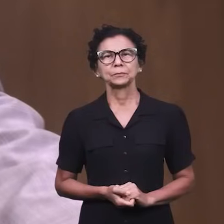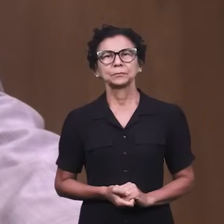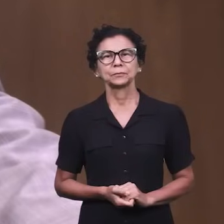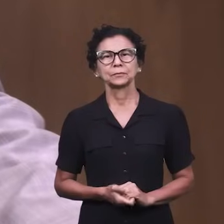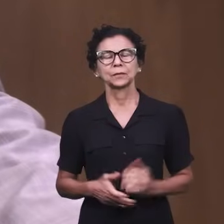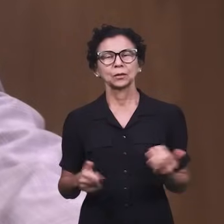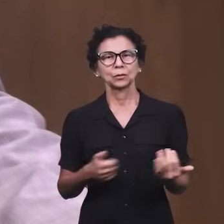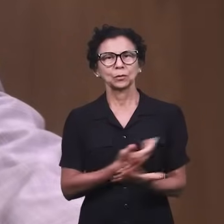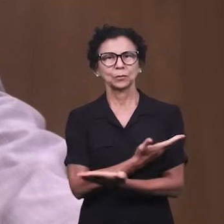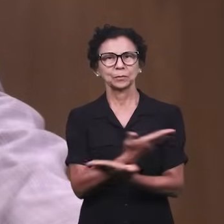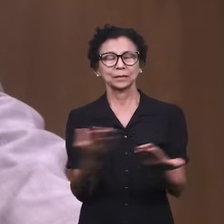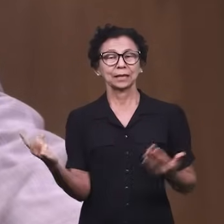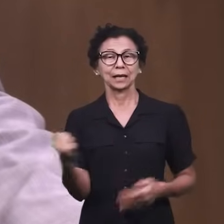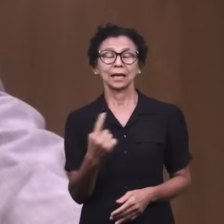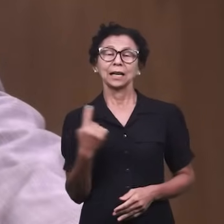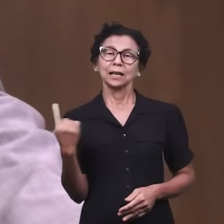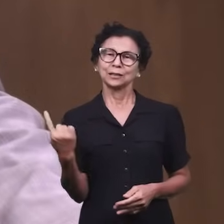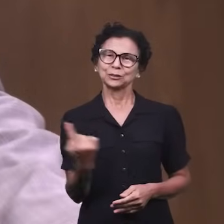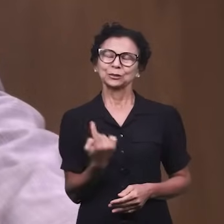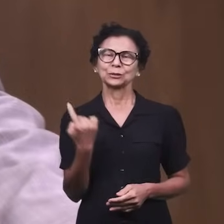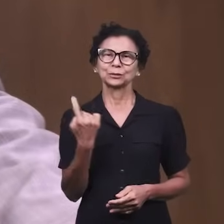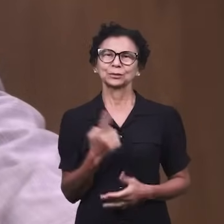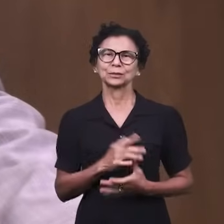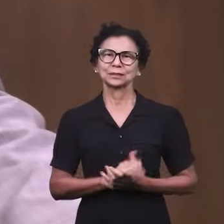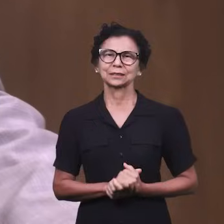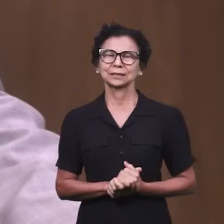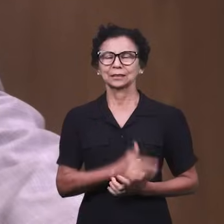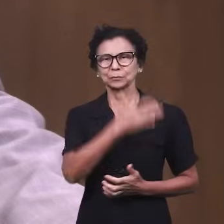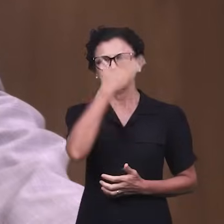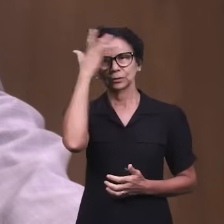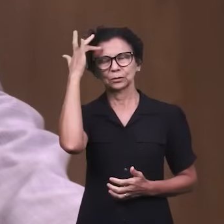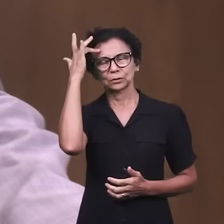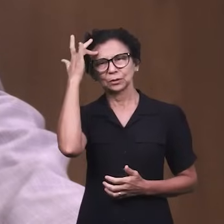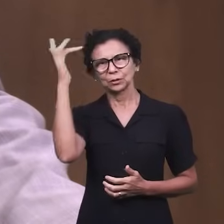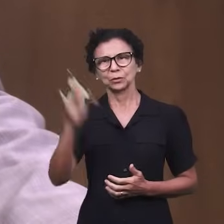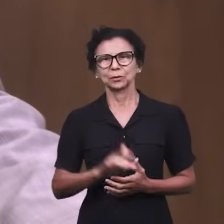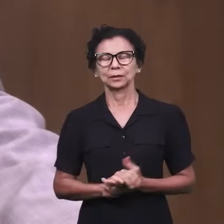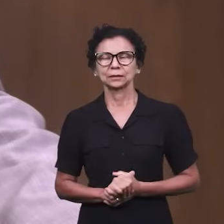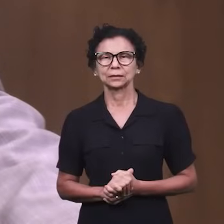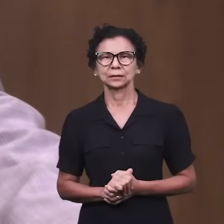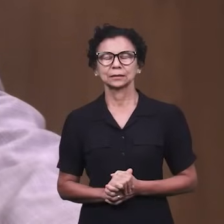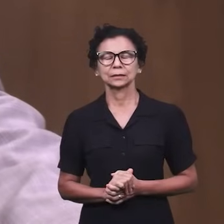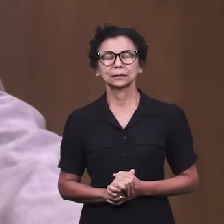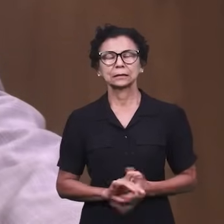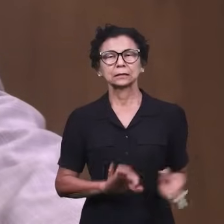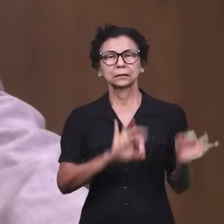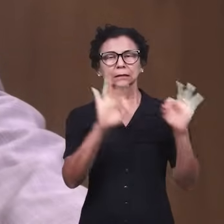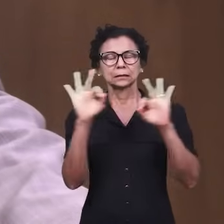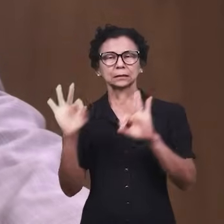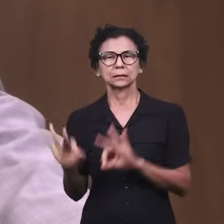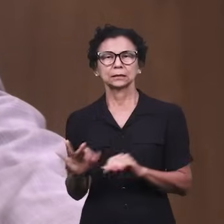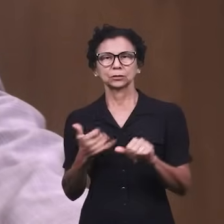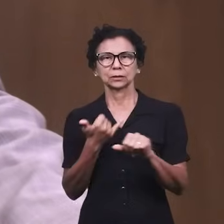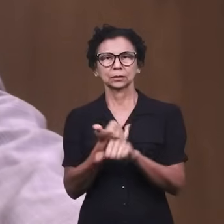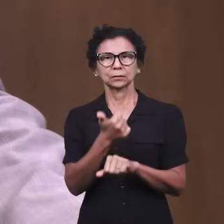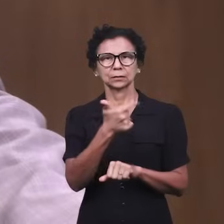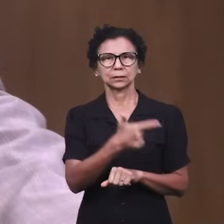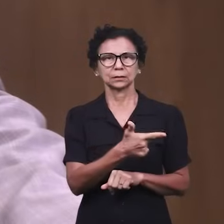Eu quero saudar a todos os nossos irmãos, aqueles que nos assistem pelo